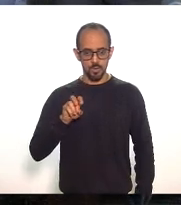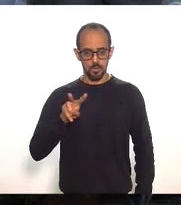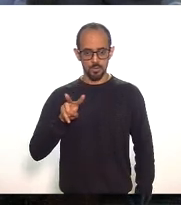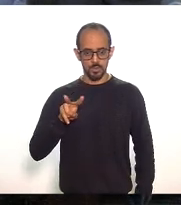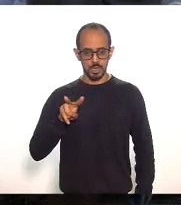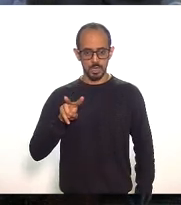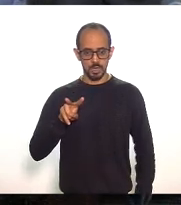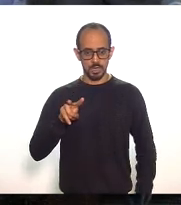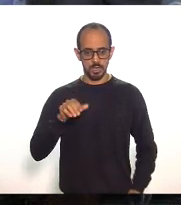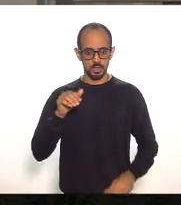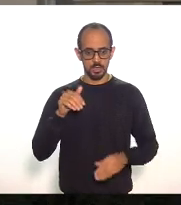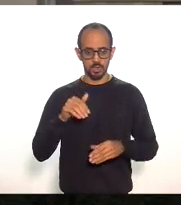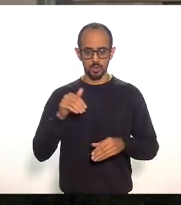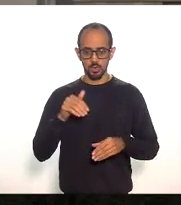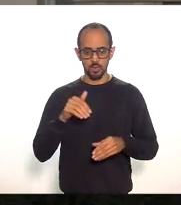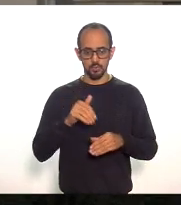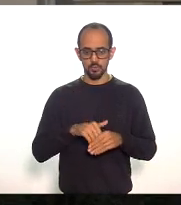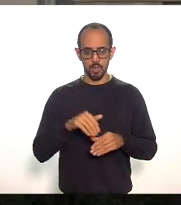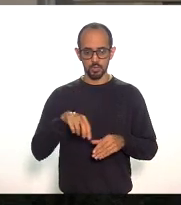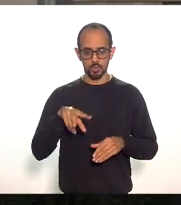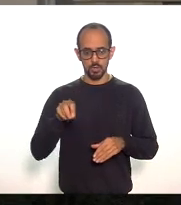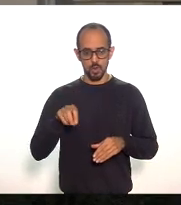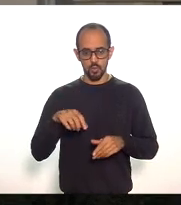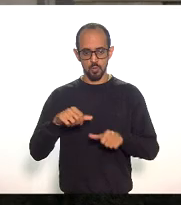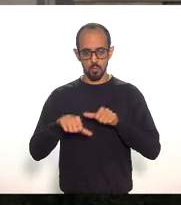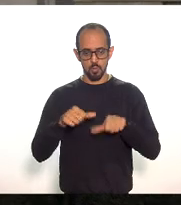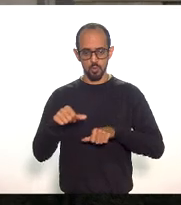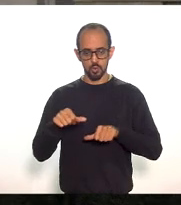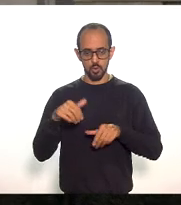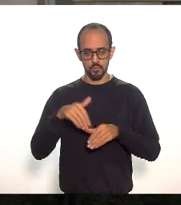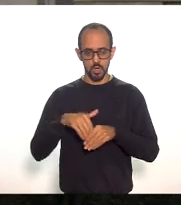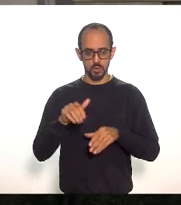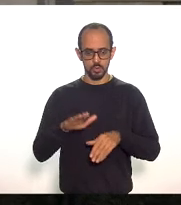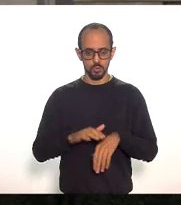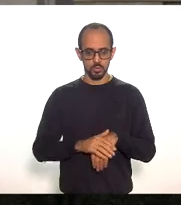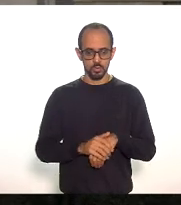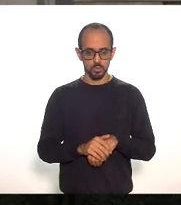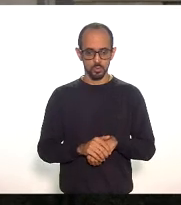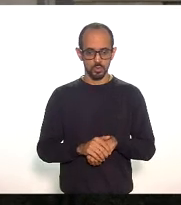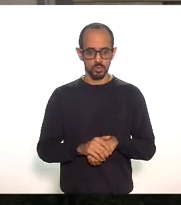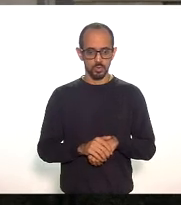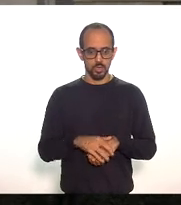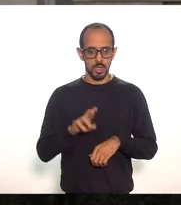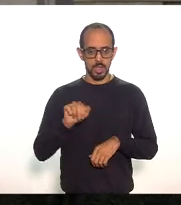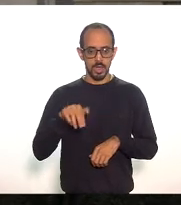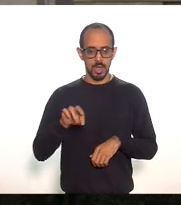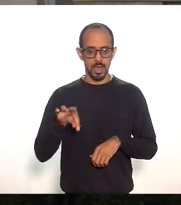não. Mudou de voto. Deputada Renata Souza.